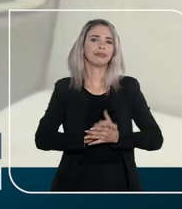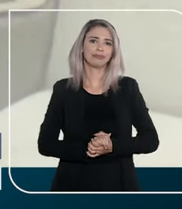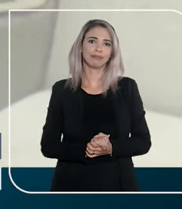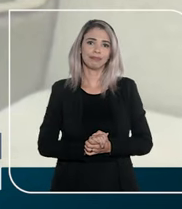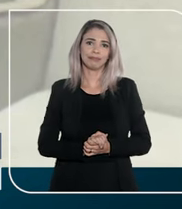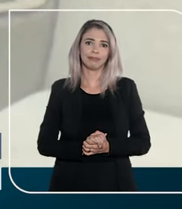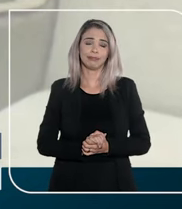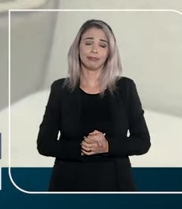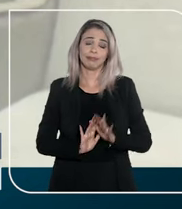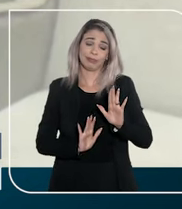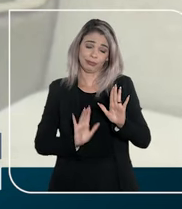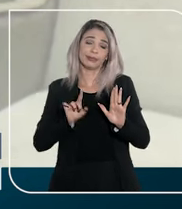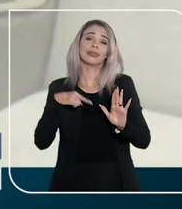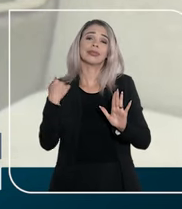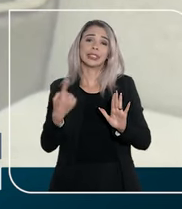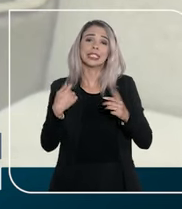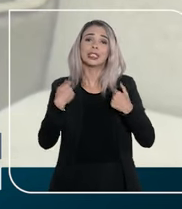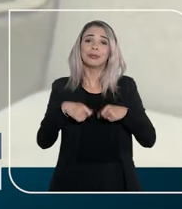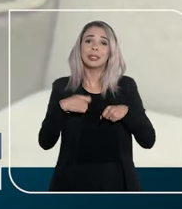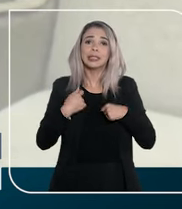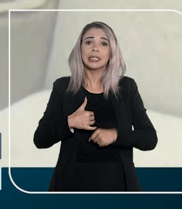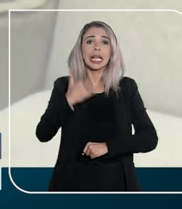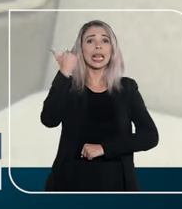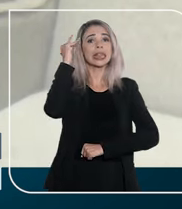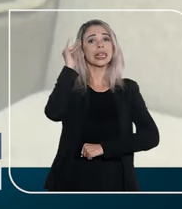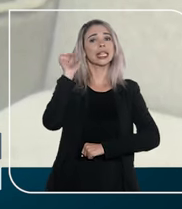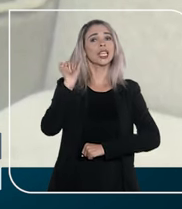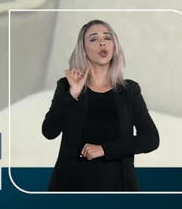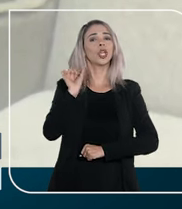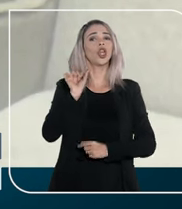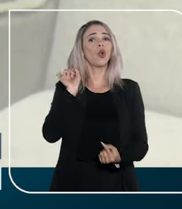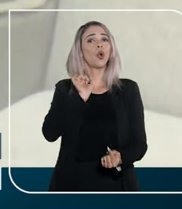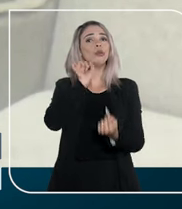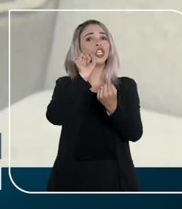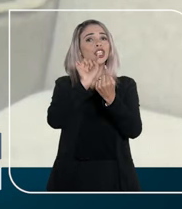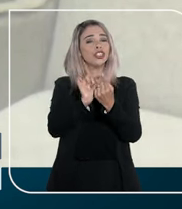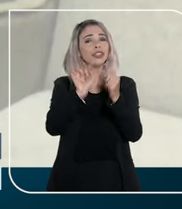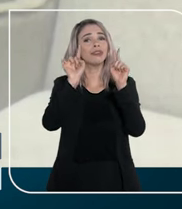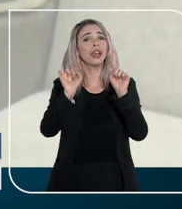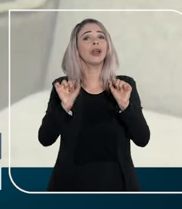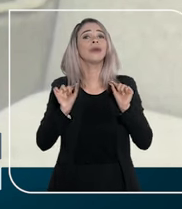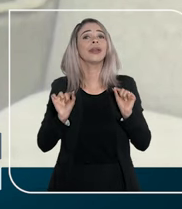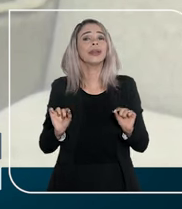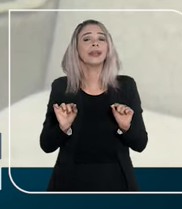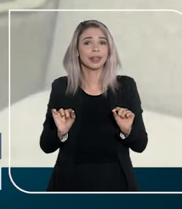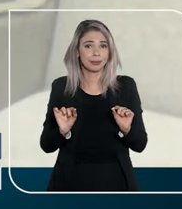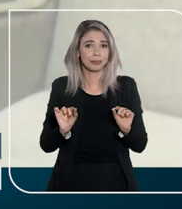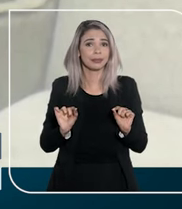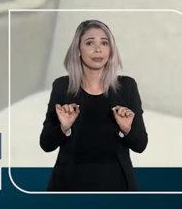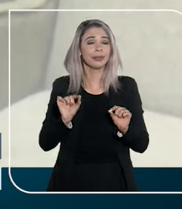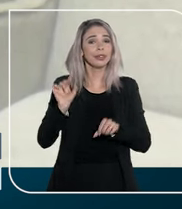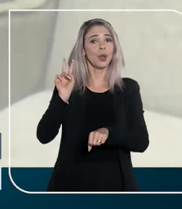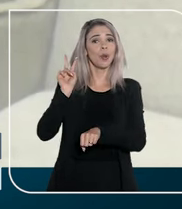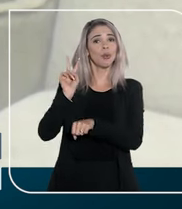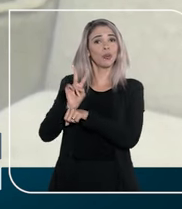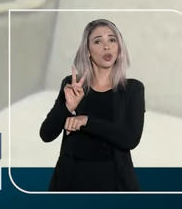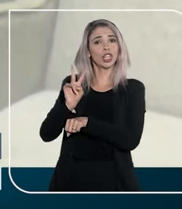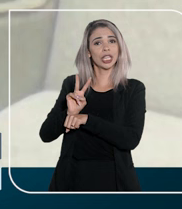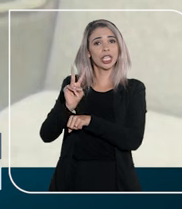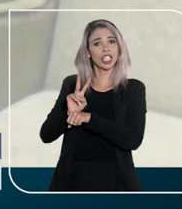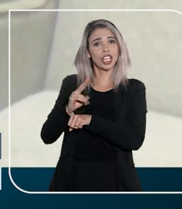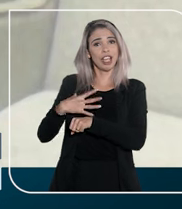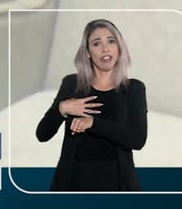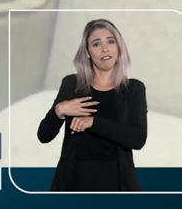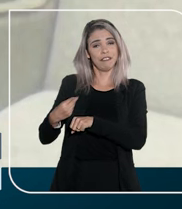acho que a gente tem que entender que, em primeiro lugar, o objetivo aí do legislador é proteger a